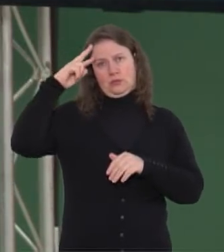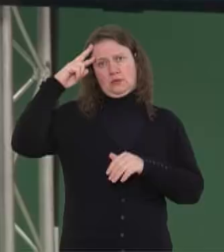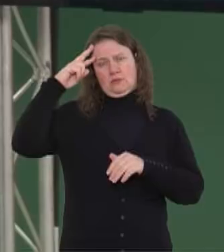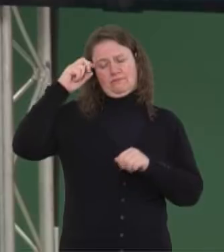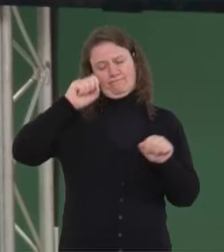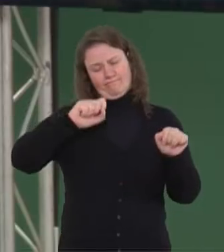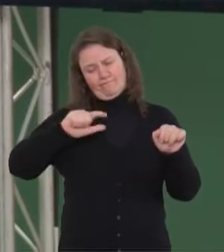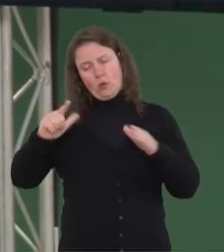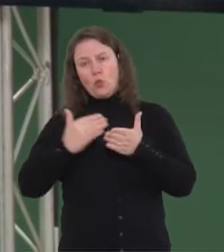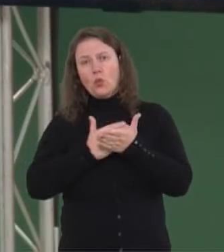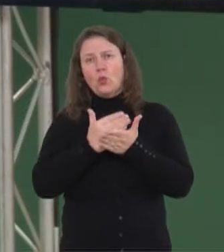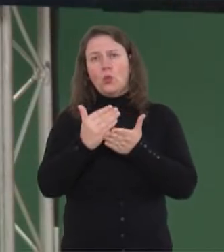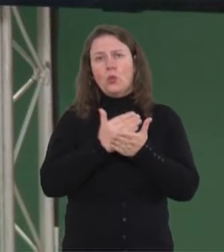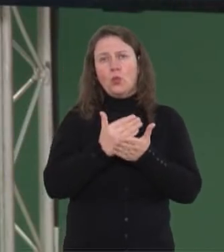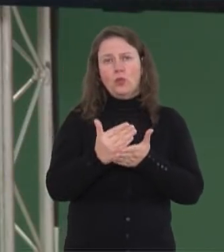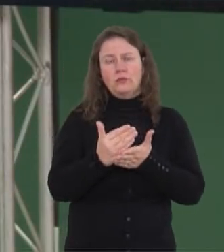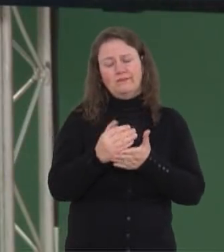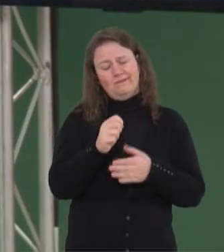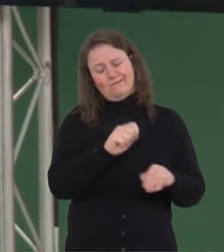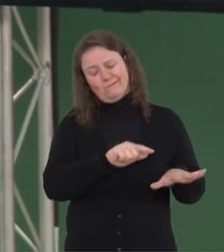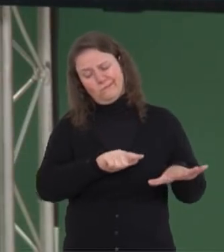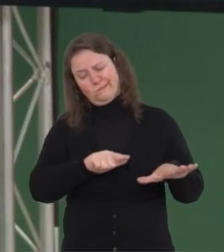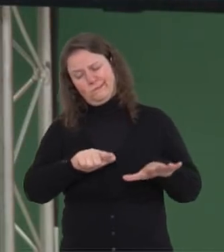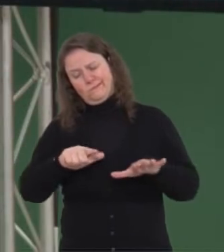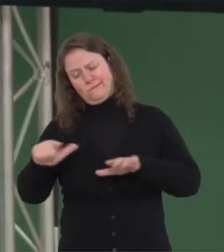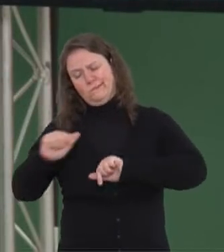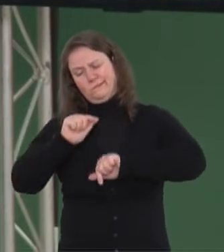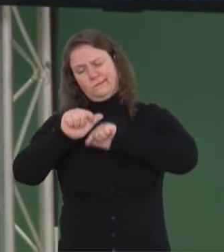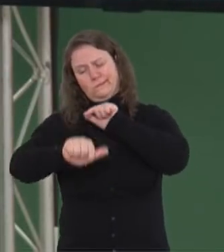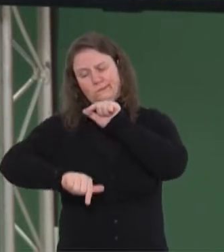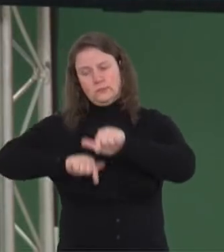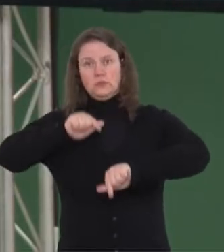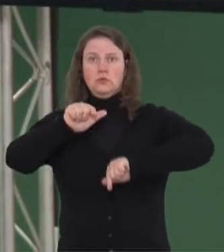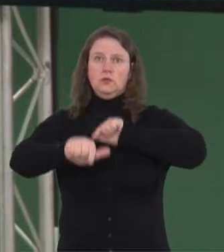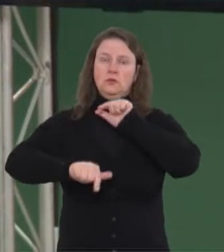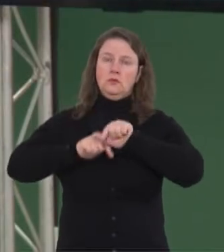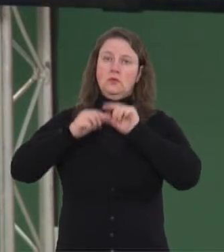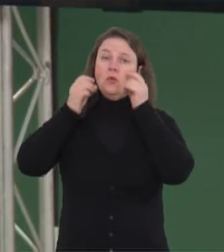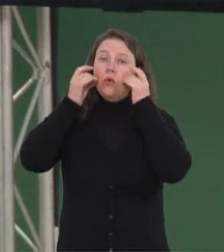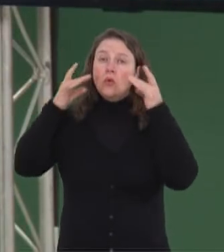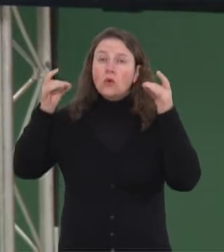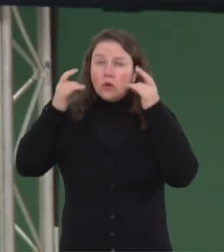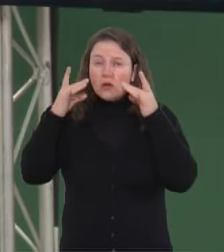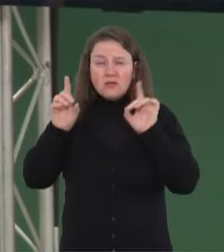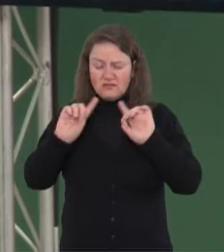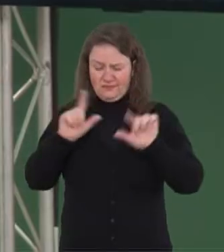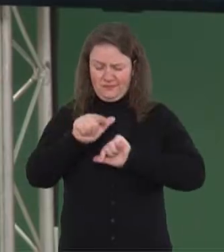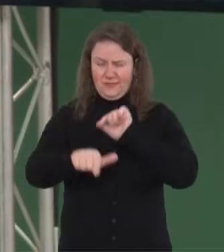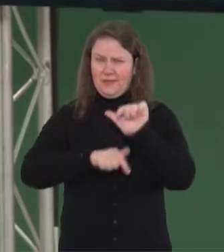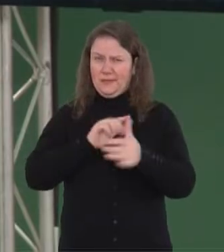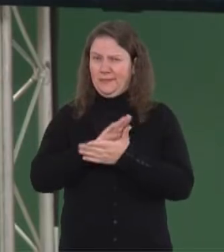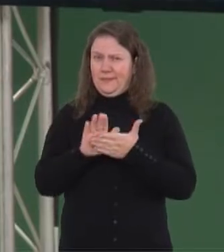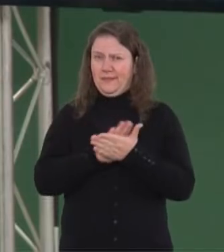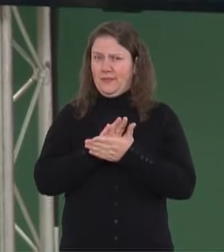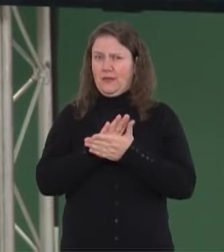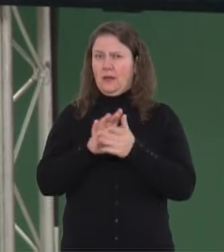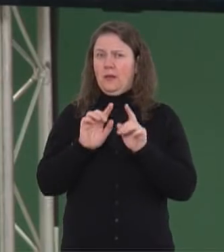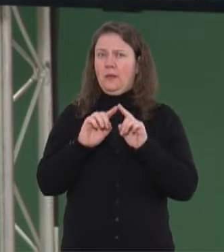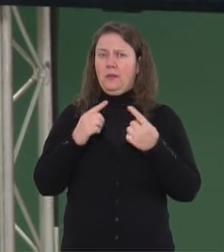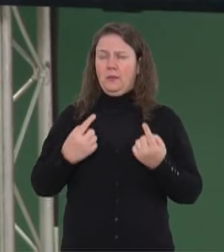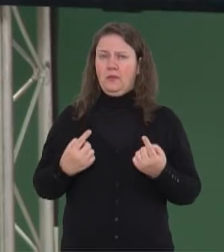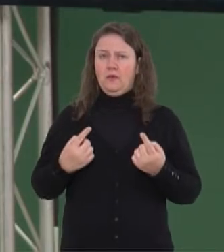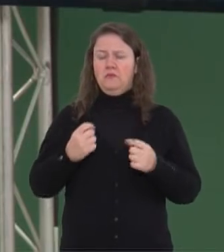seja, a semana está no seu início de trabalho e mesmo que o Garfield não trabalhe, eu acho que